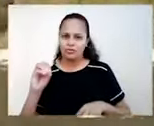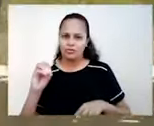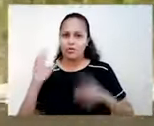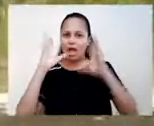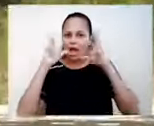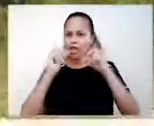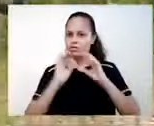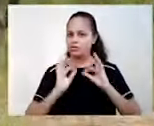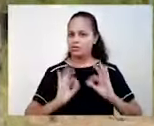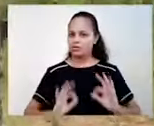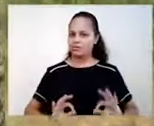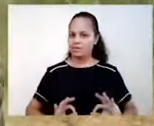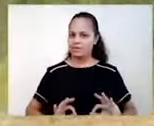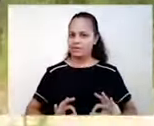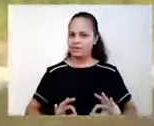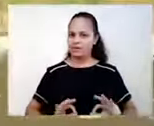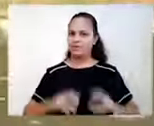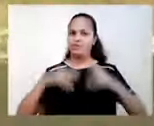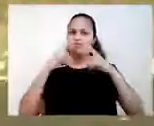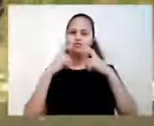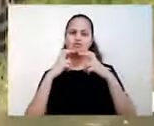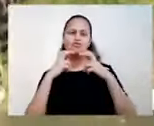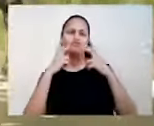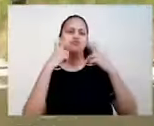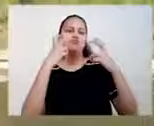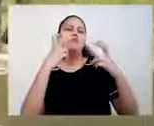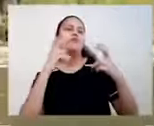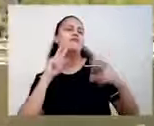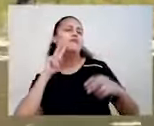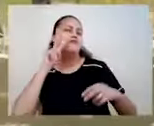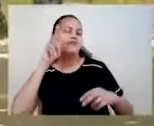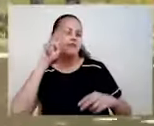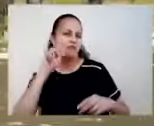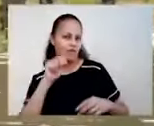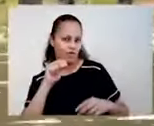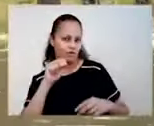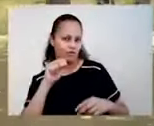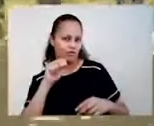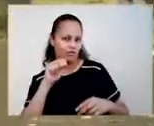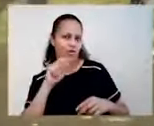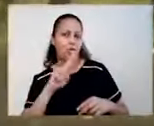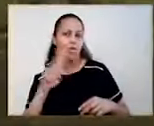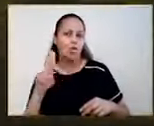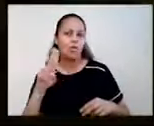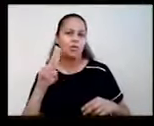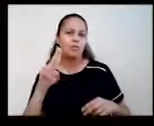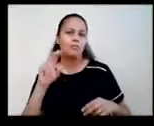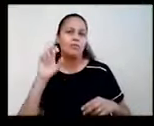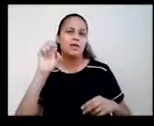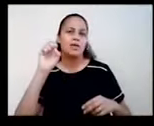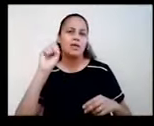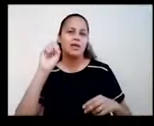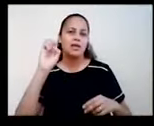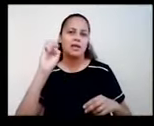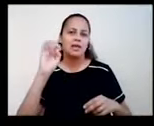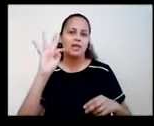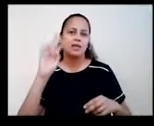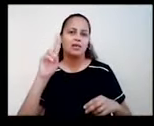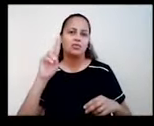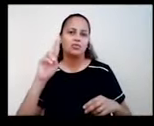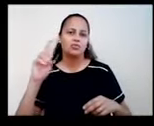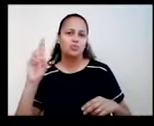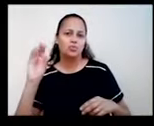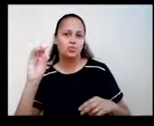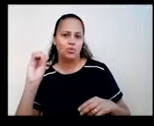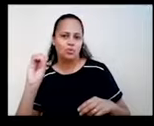As onças-pintadas emitem uma série de roncos muito fortes, que são chamados de esturros, que podem ser ouvidos